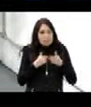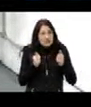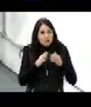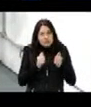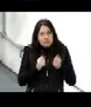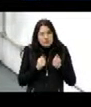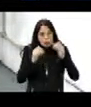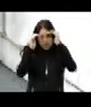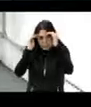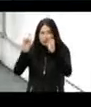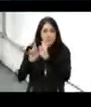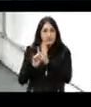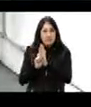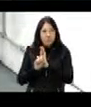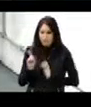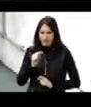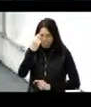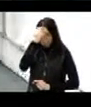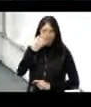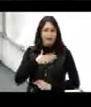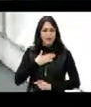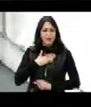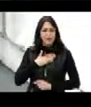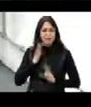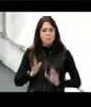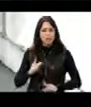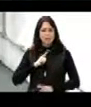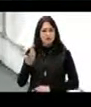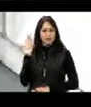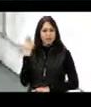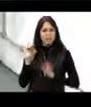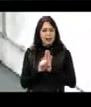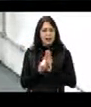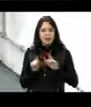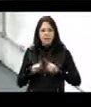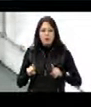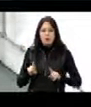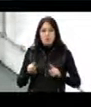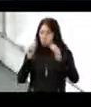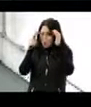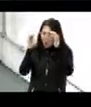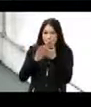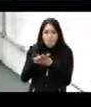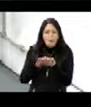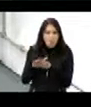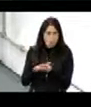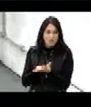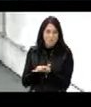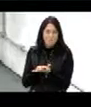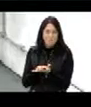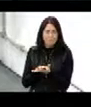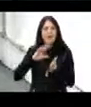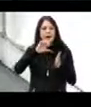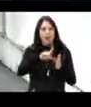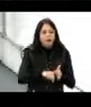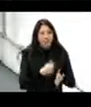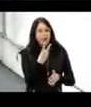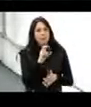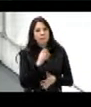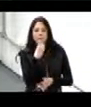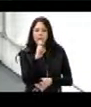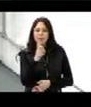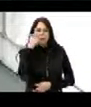porque também não é porque eu sou boazinha, é porque a lei tem que cumprir. E 2015 conseguimos contratar uma intérprete. Os surdos hoje